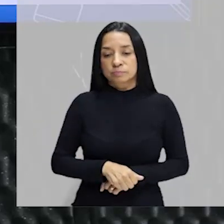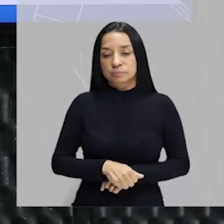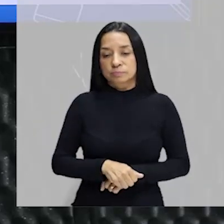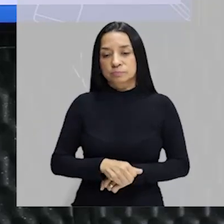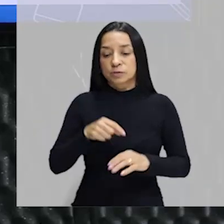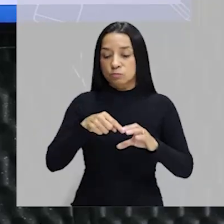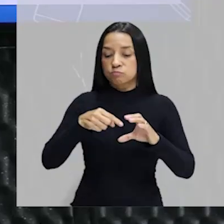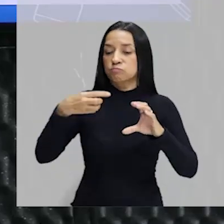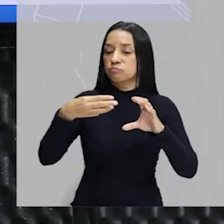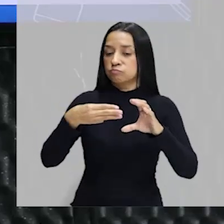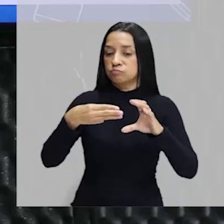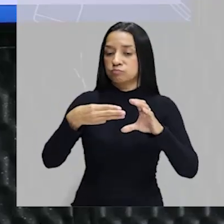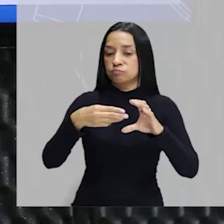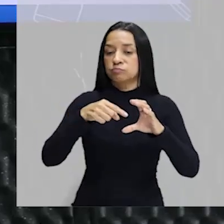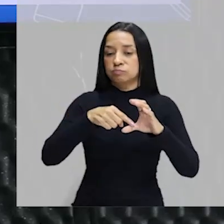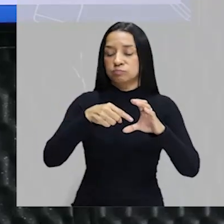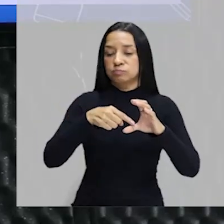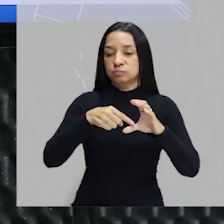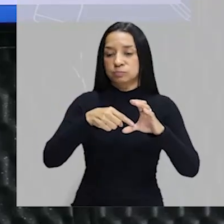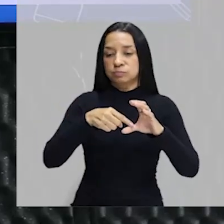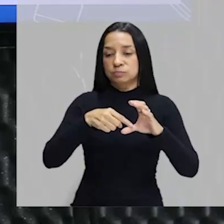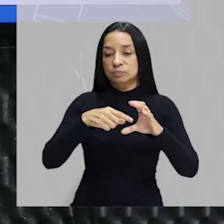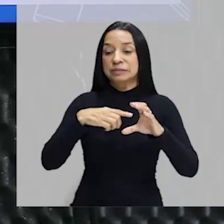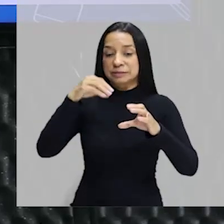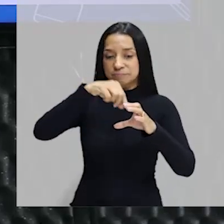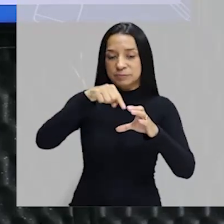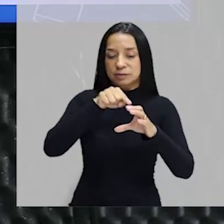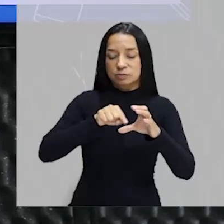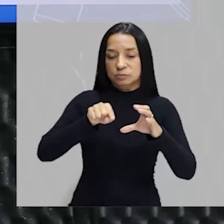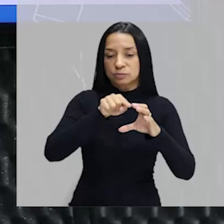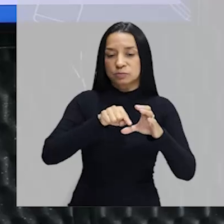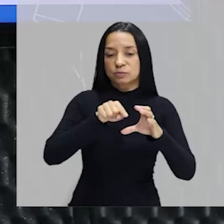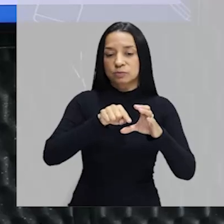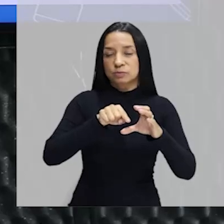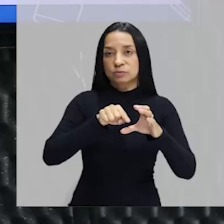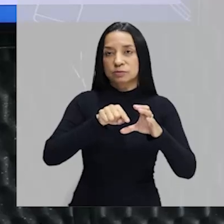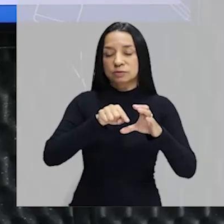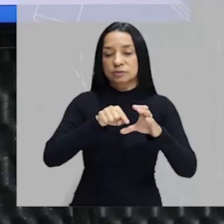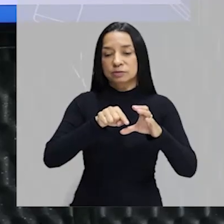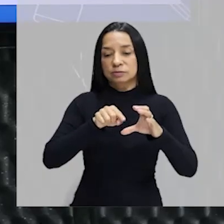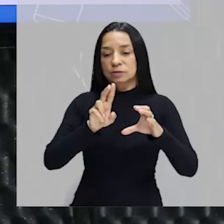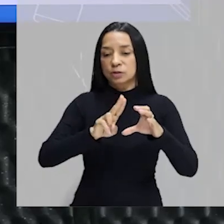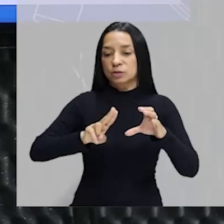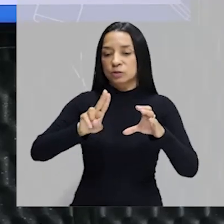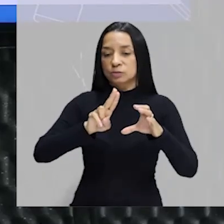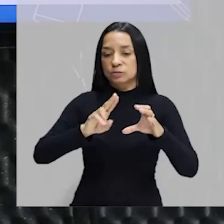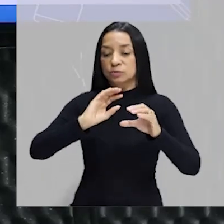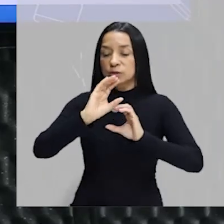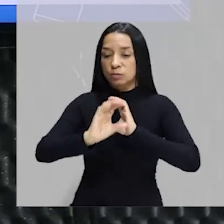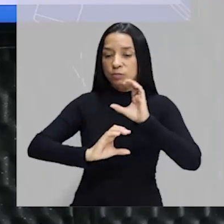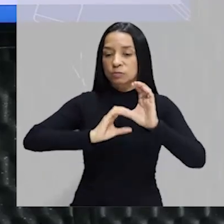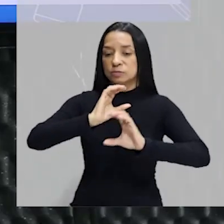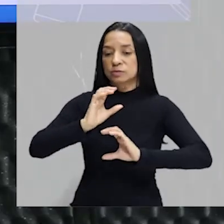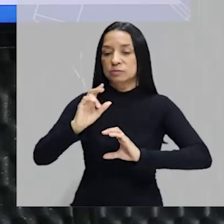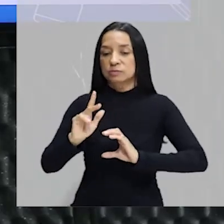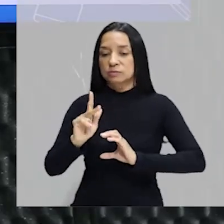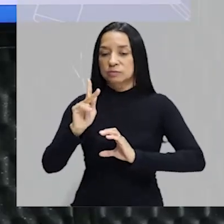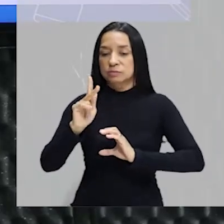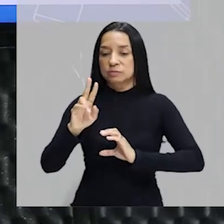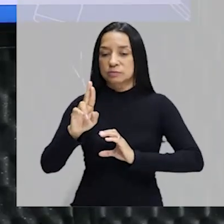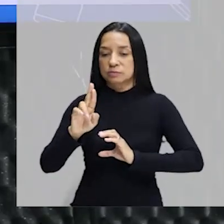eucariotos ocorre dentro da mitocôndria e compreende o ciclo de Krebs e a